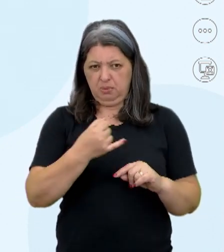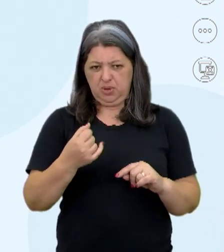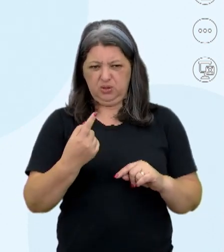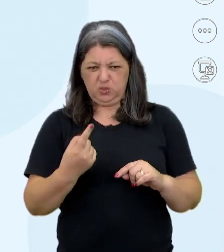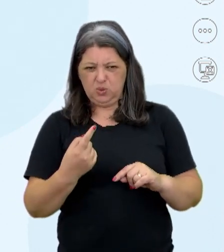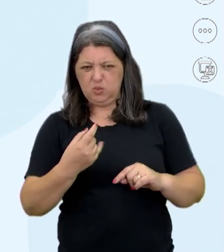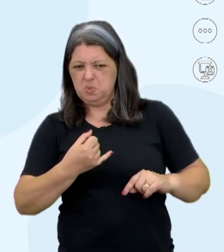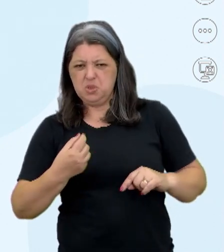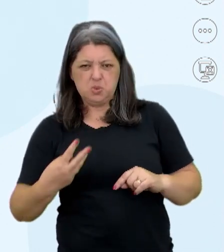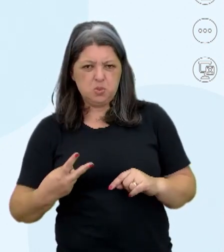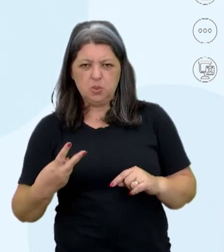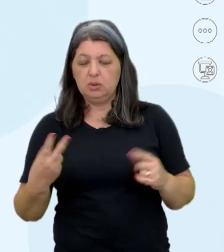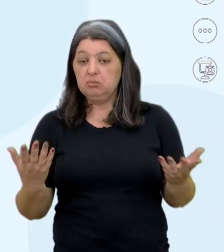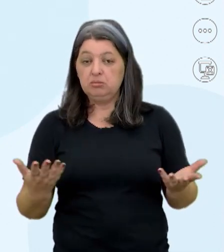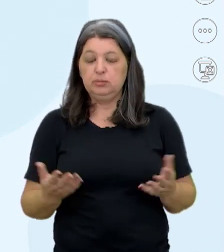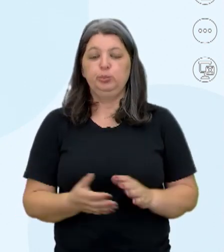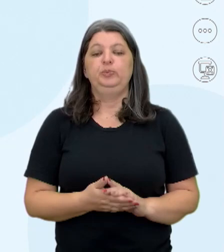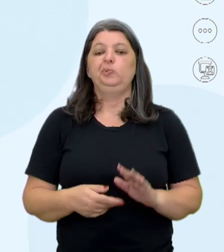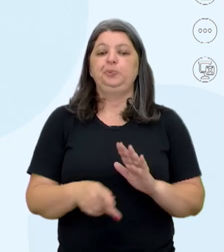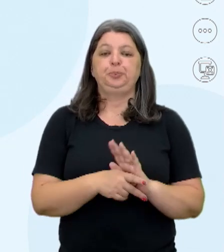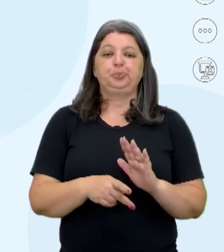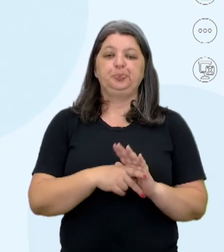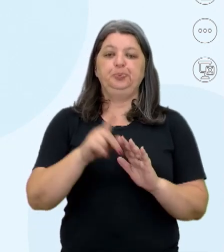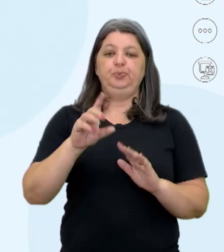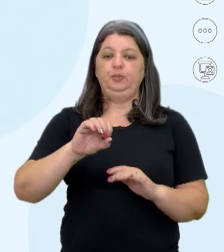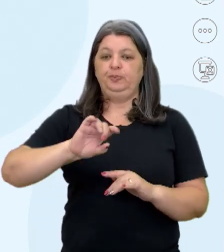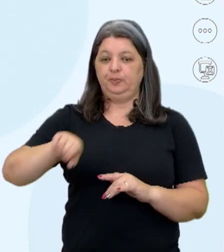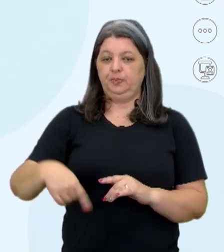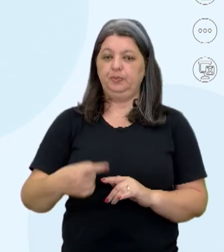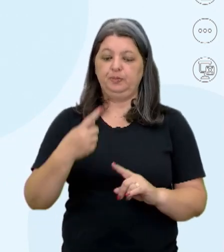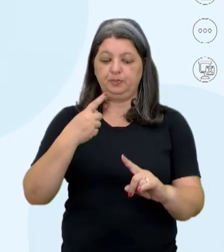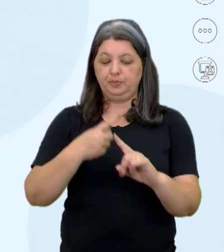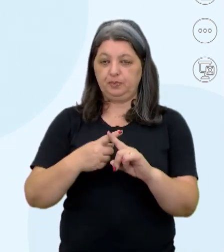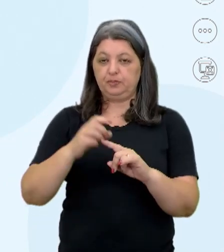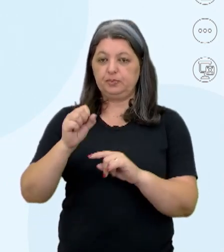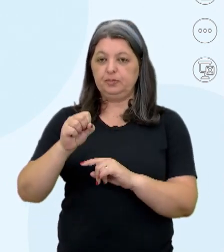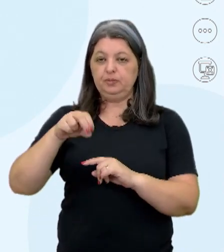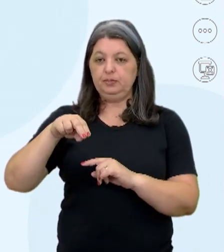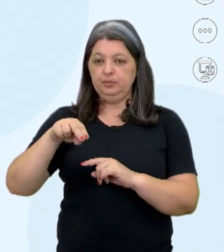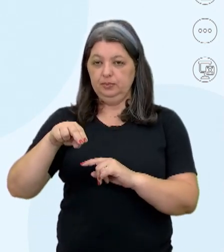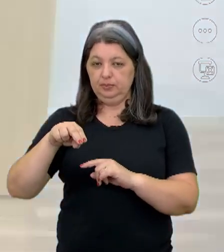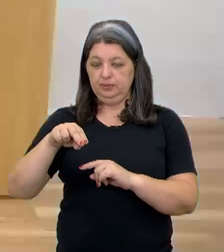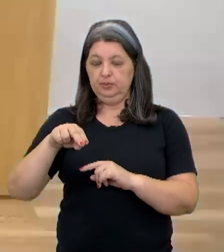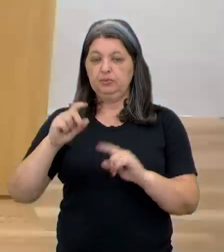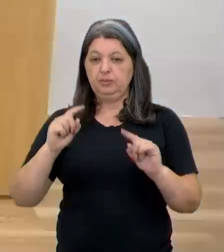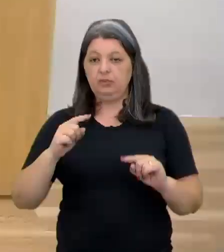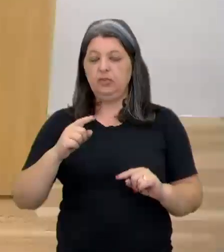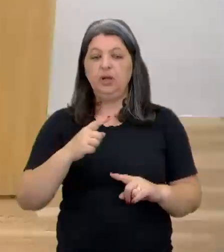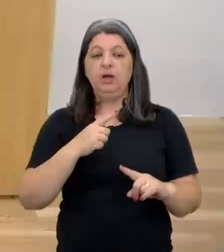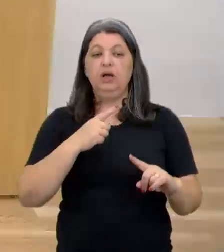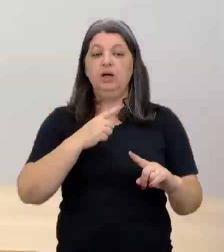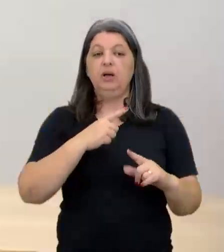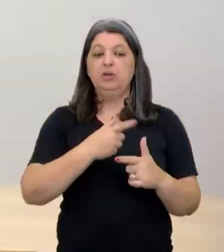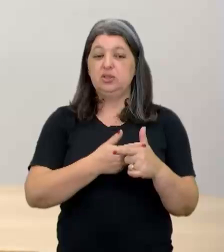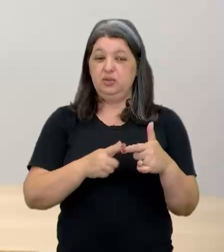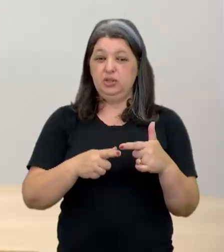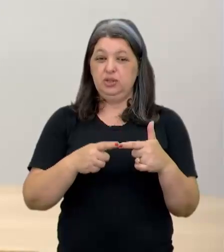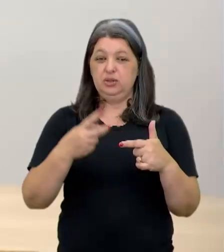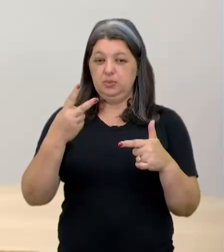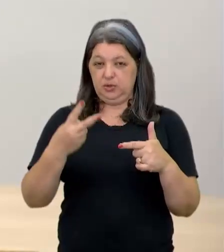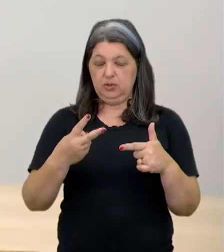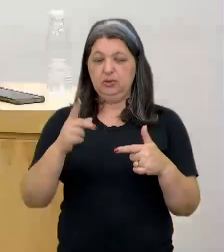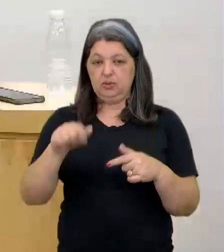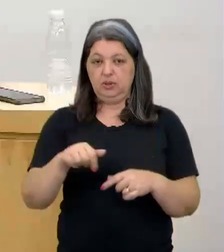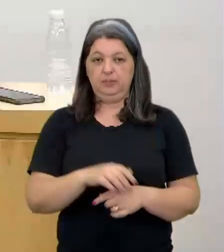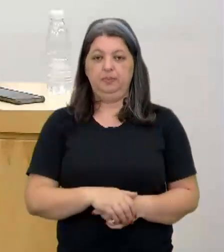menos 2? Quanto que é? E o outro é meio vezes seno. Multiplicar por meio é a mesma coisa de dividir por quanto, professora Inês? Por 2.